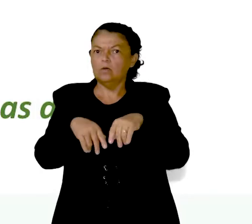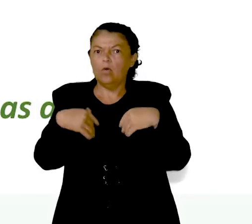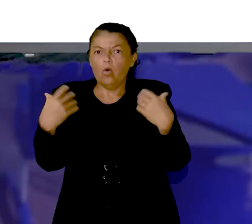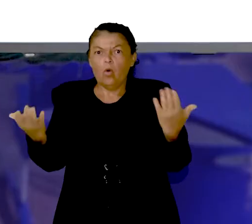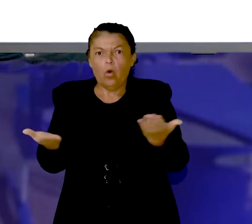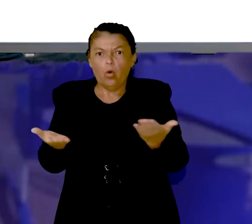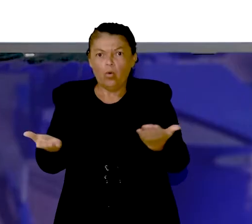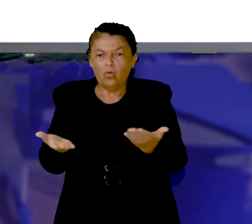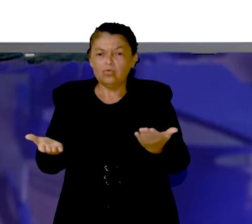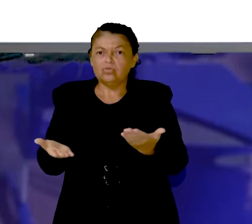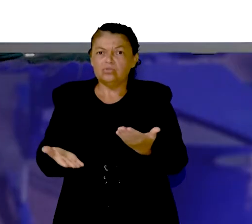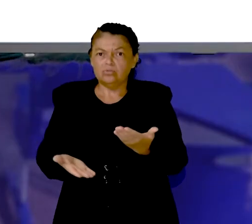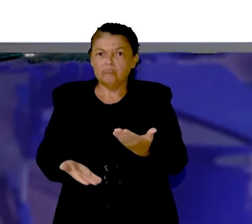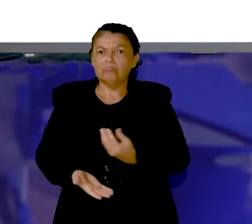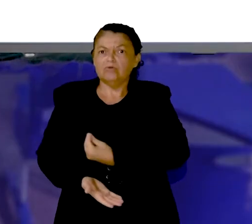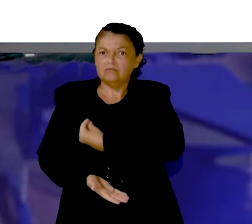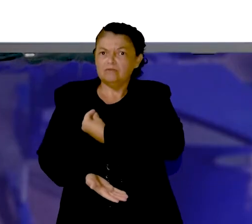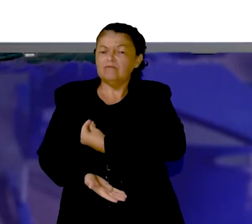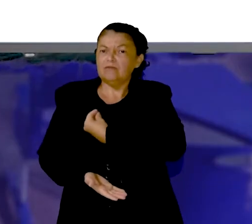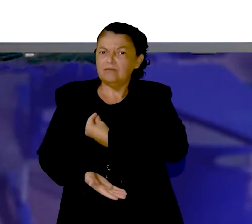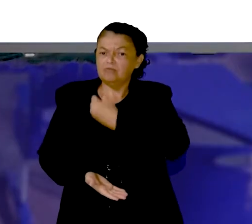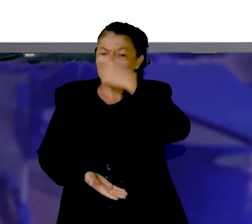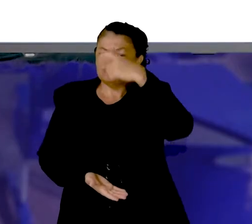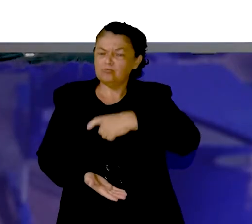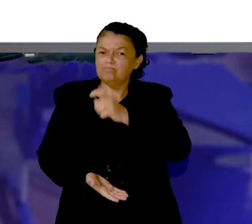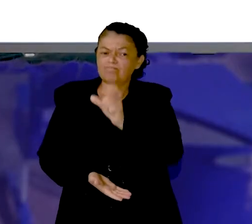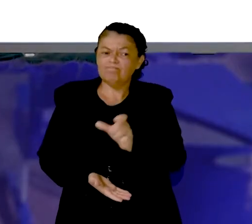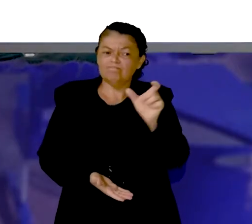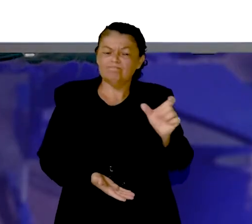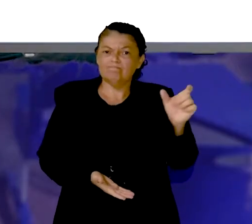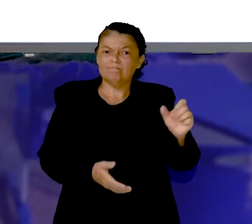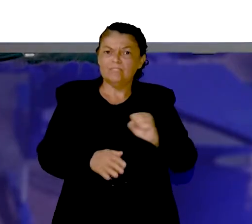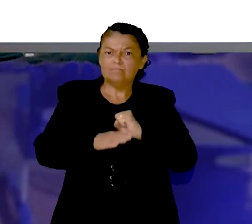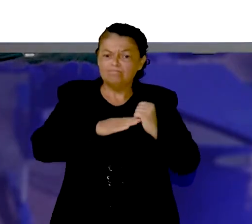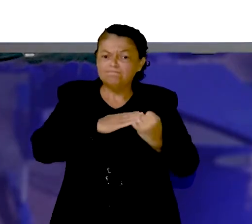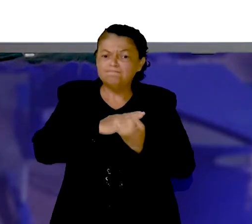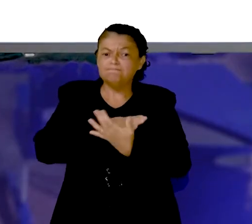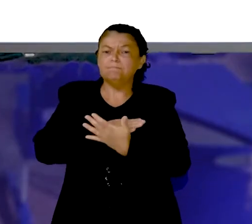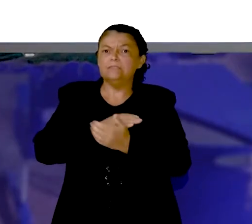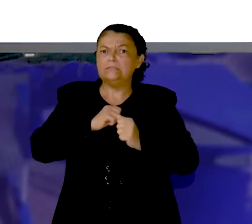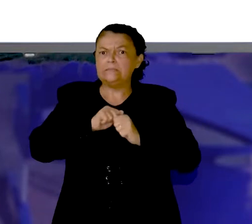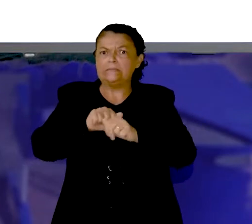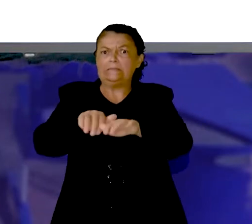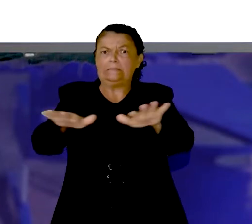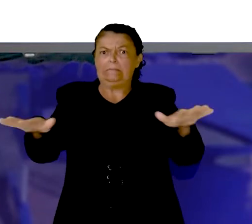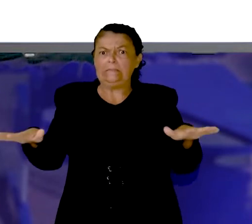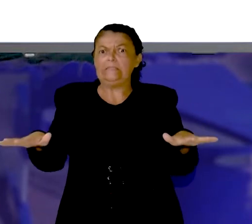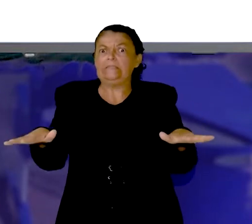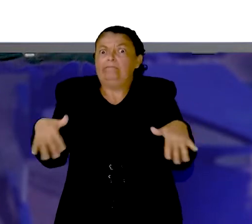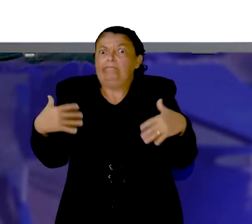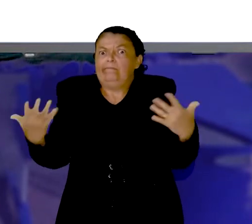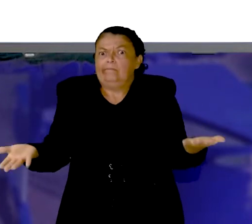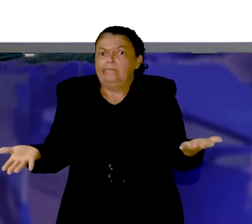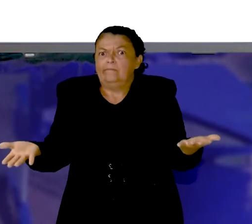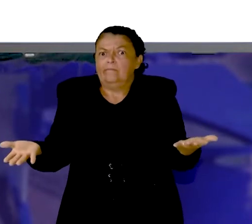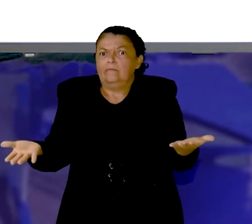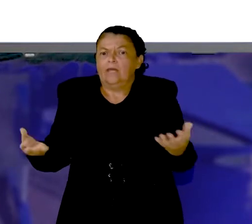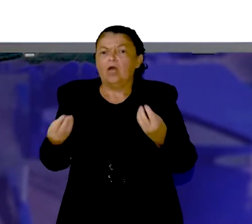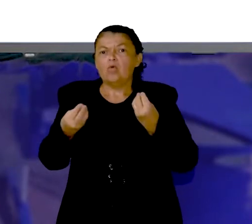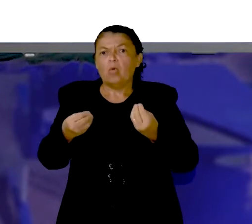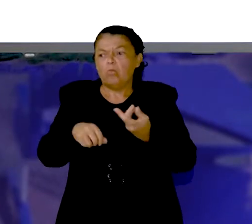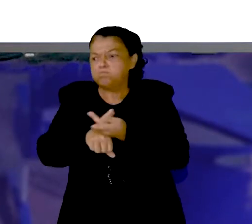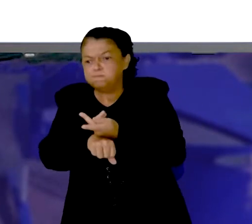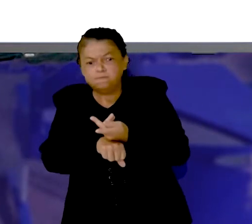de pandemia onde a medicina ela busca de todos os meios encontrar uma cura para esse